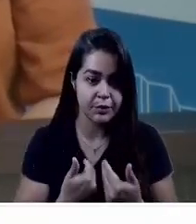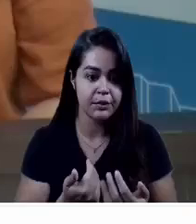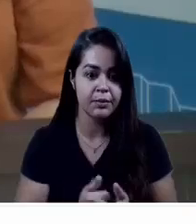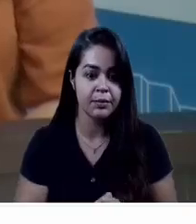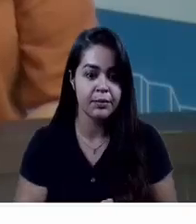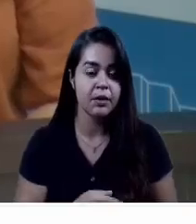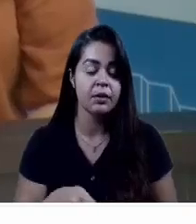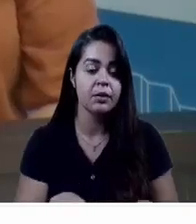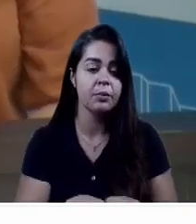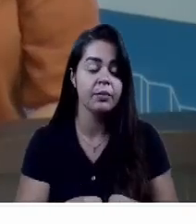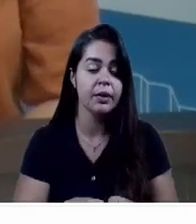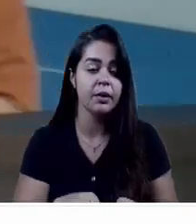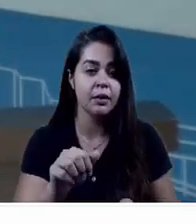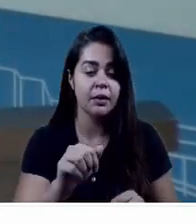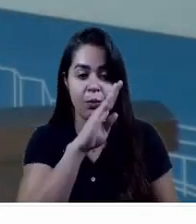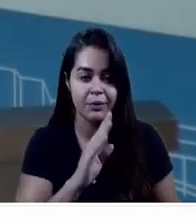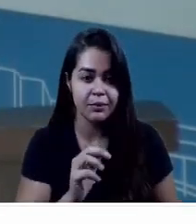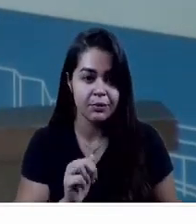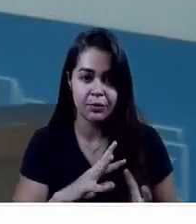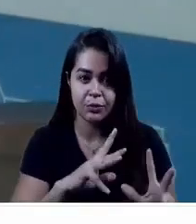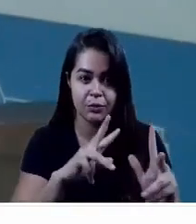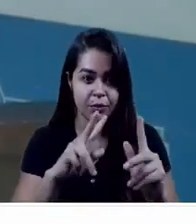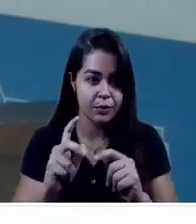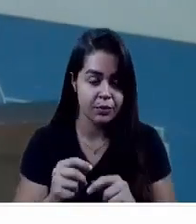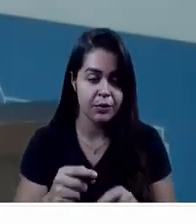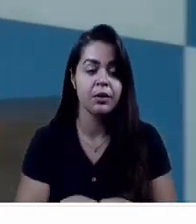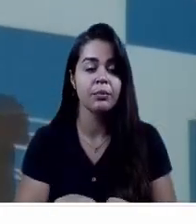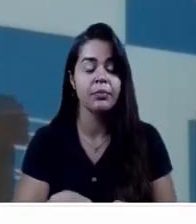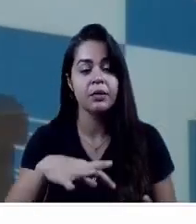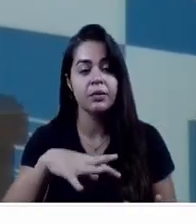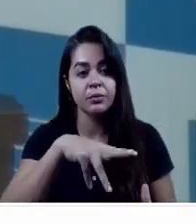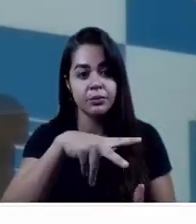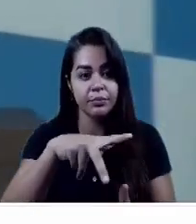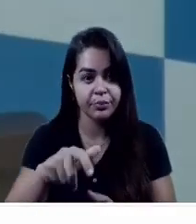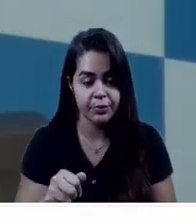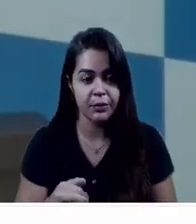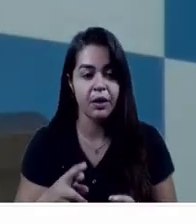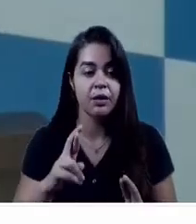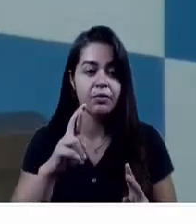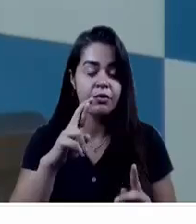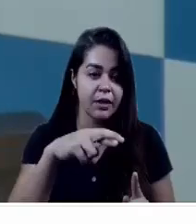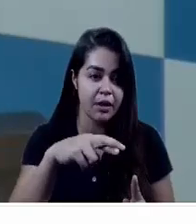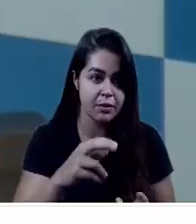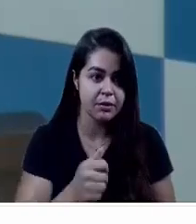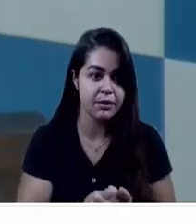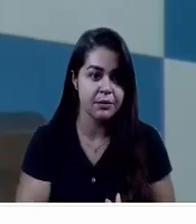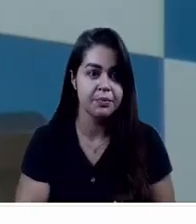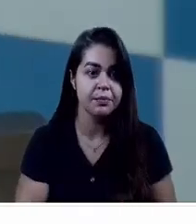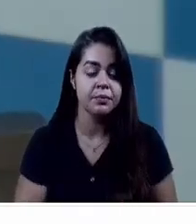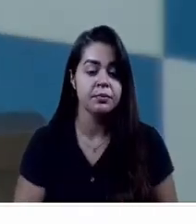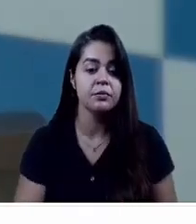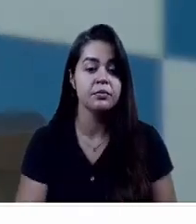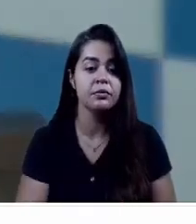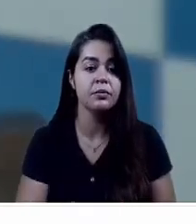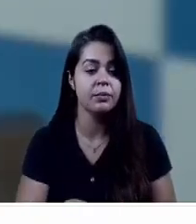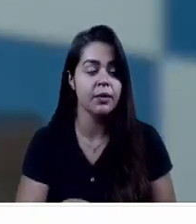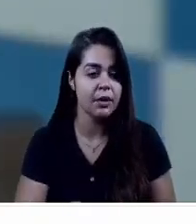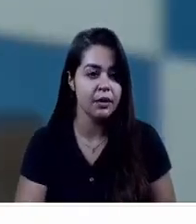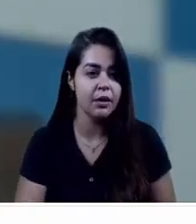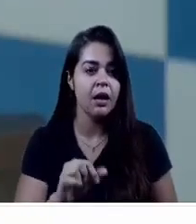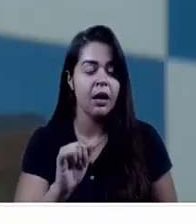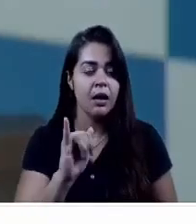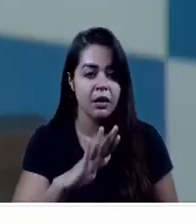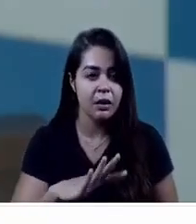também, uma das referências. Ela buscou referências, né, internacionais, e foi muito